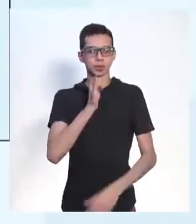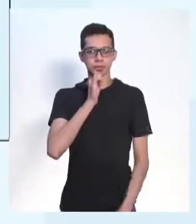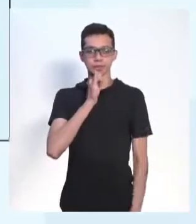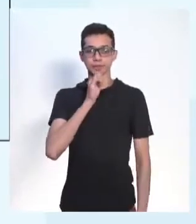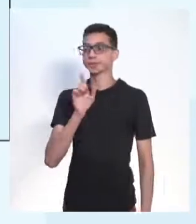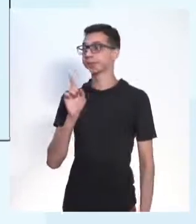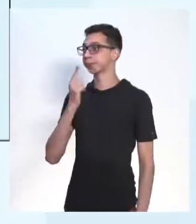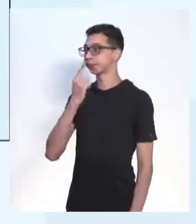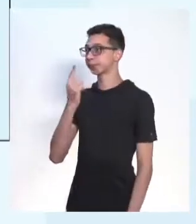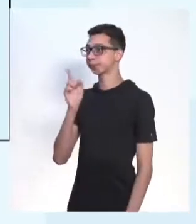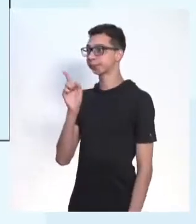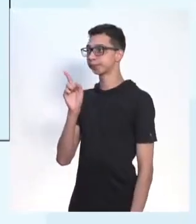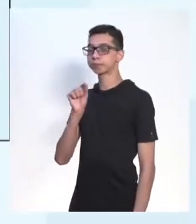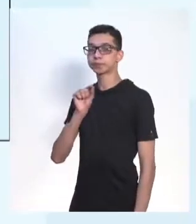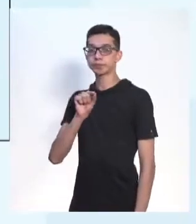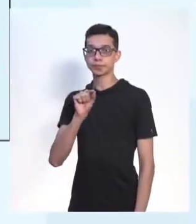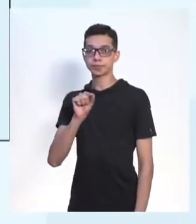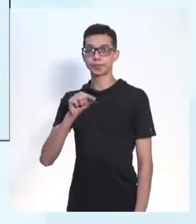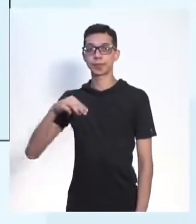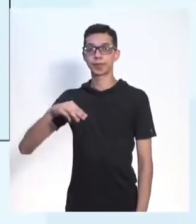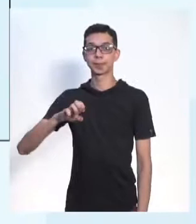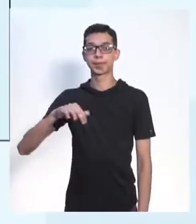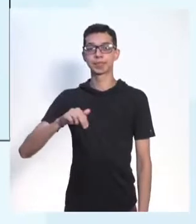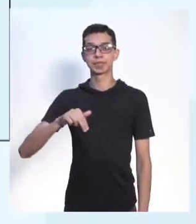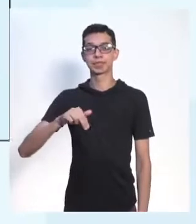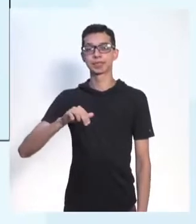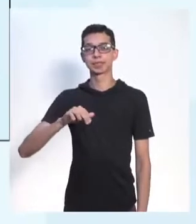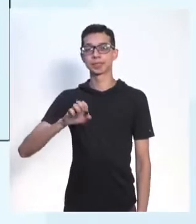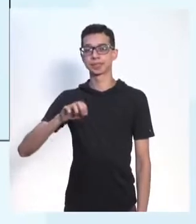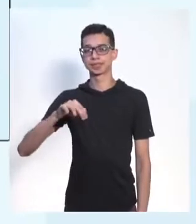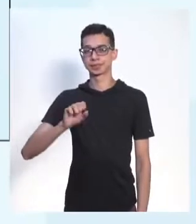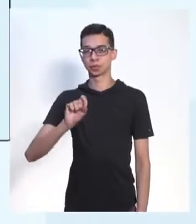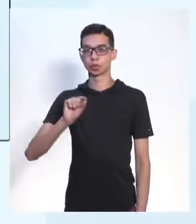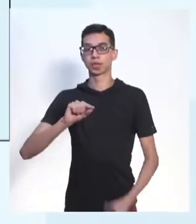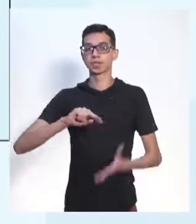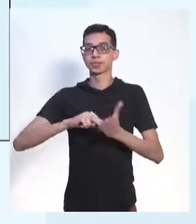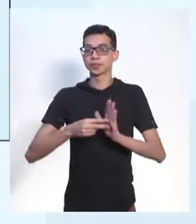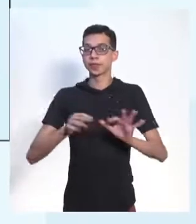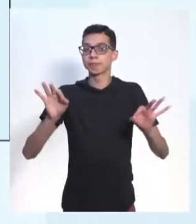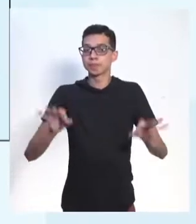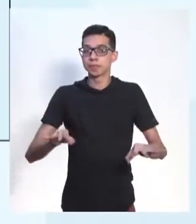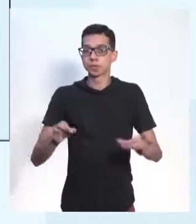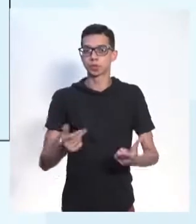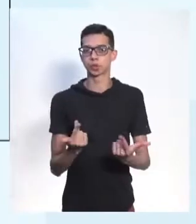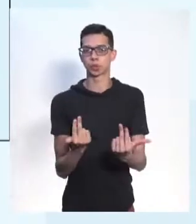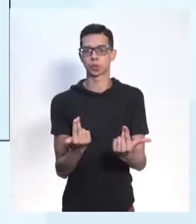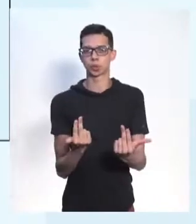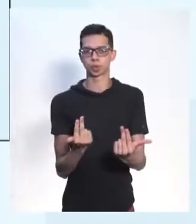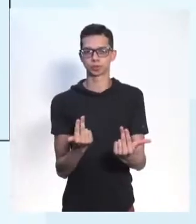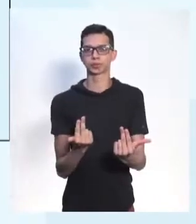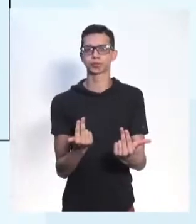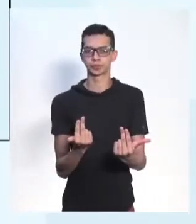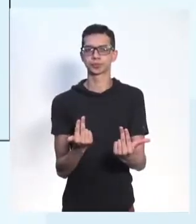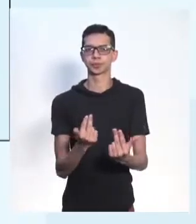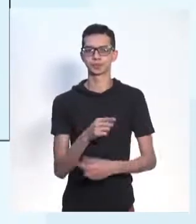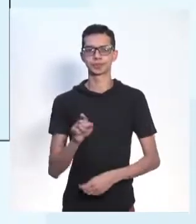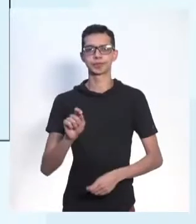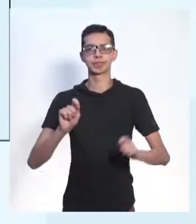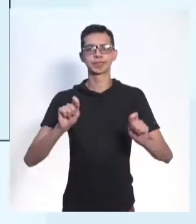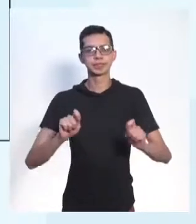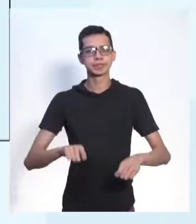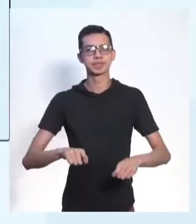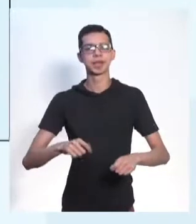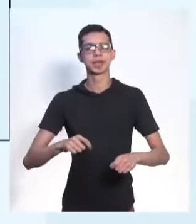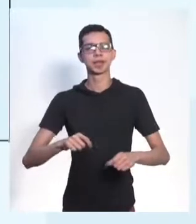sentence that have the same meaning. Relaciona as frases que têm o mesmo significado. Mais de uma opção é possível. Coloquem todas de uma vez